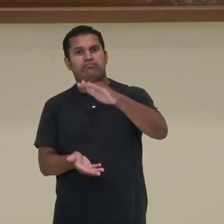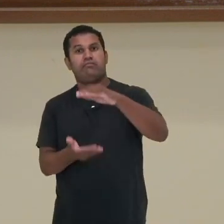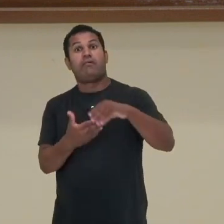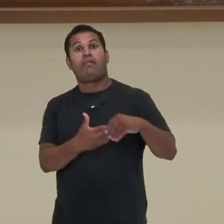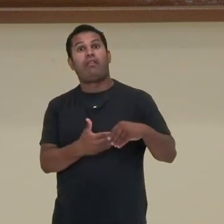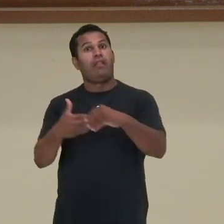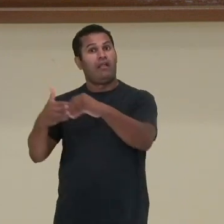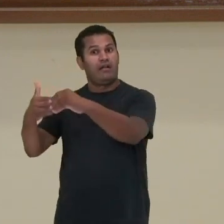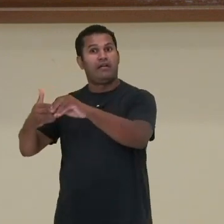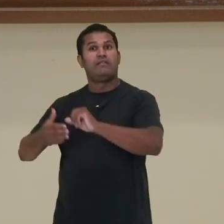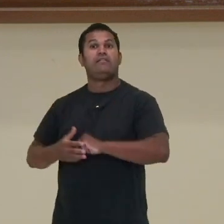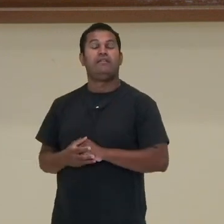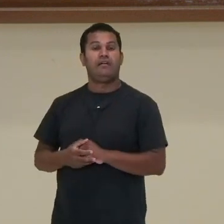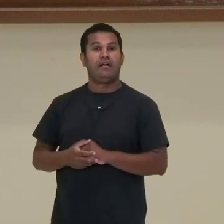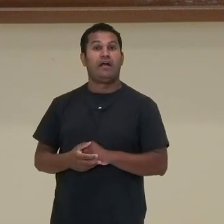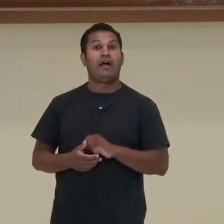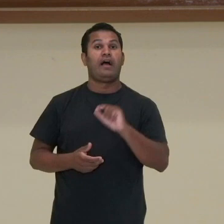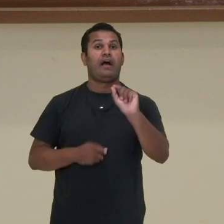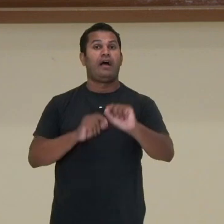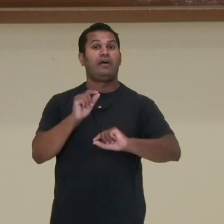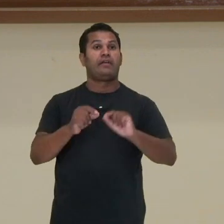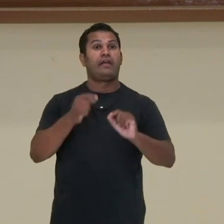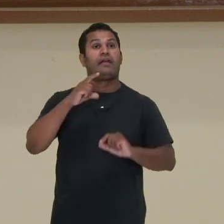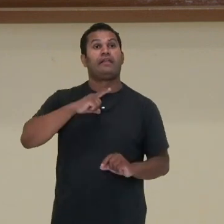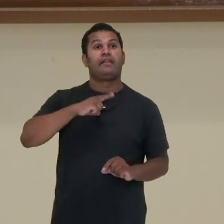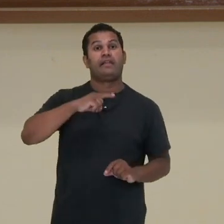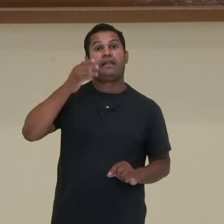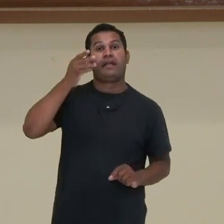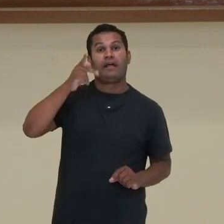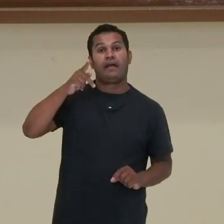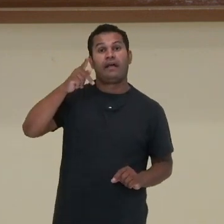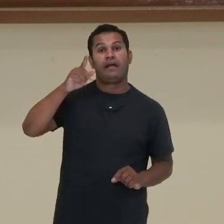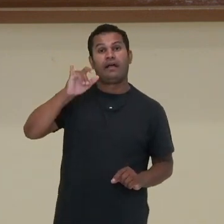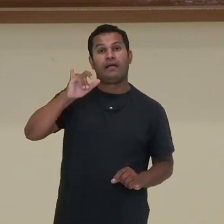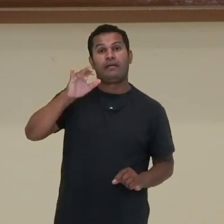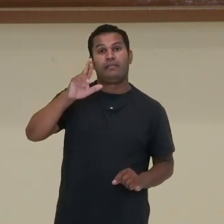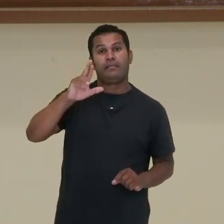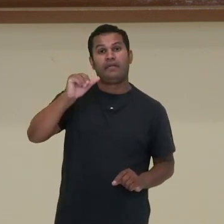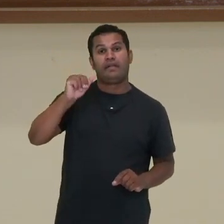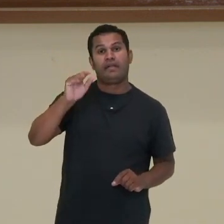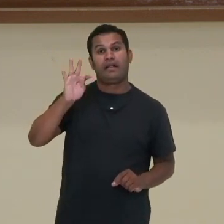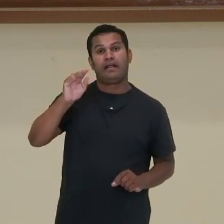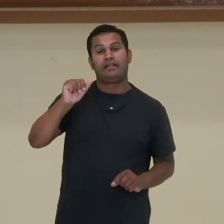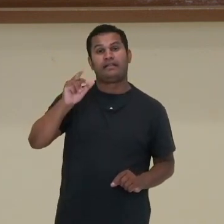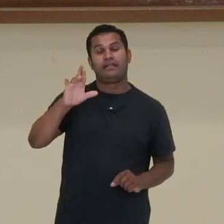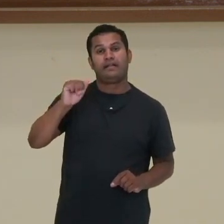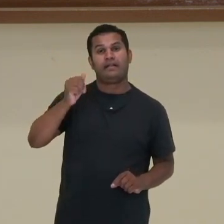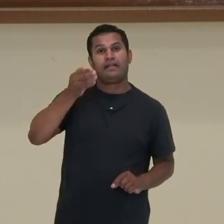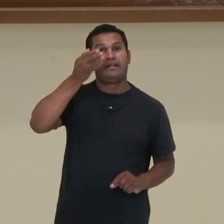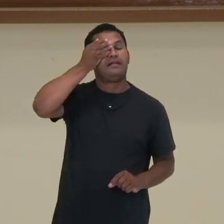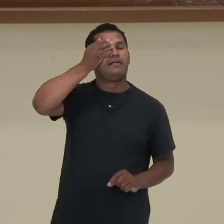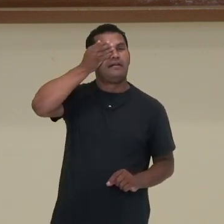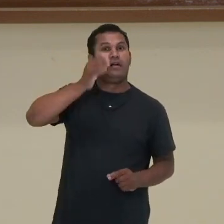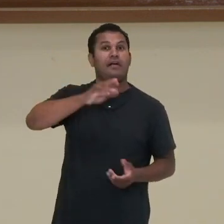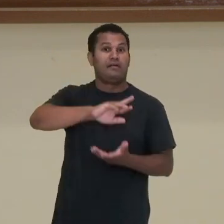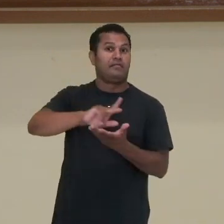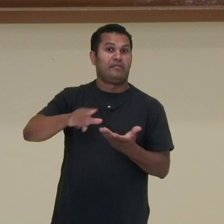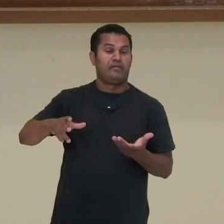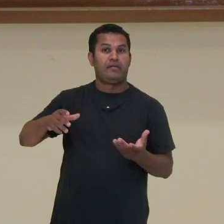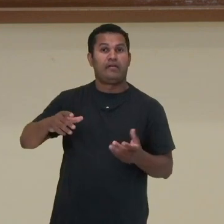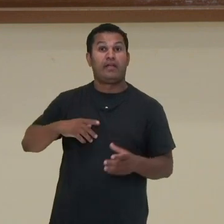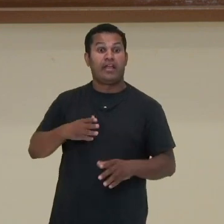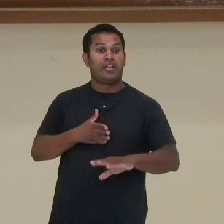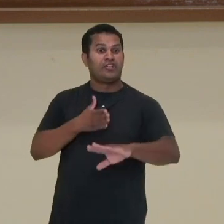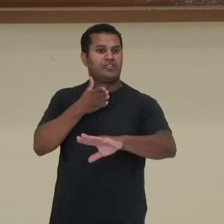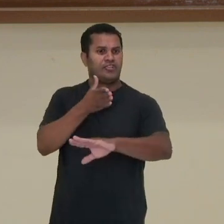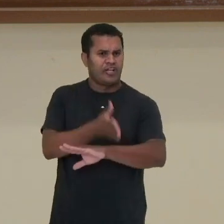uma região onde os piratas agiam. E quem eram os piratas? Eles tomavam esses navios com